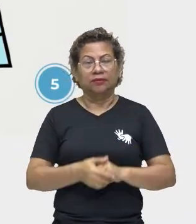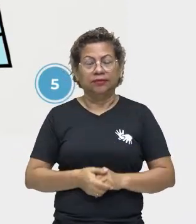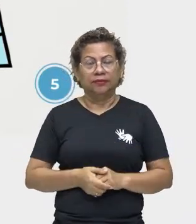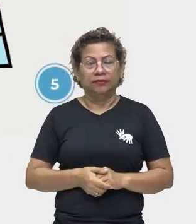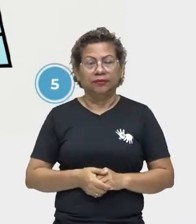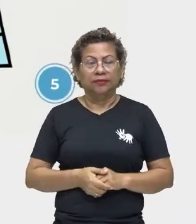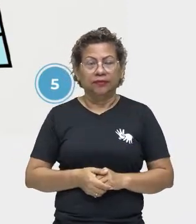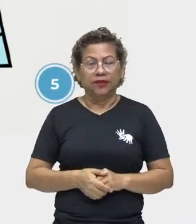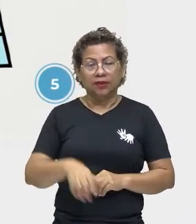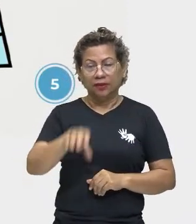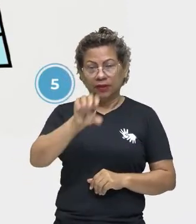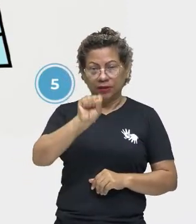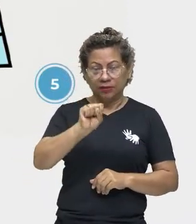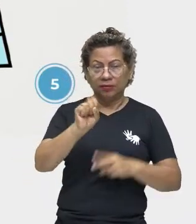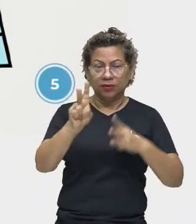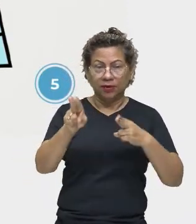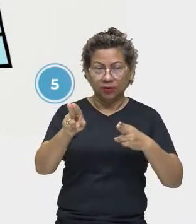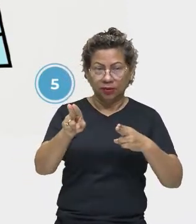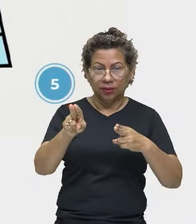a